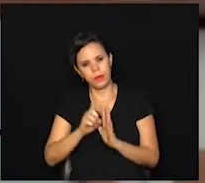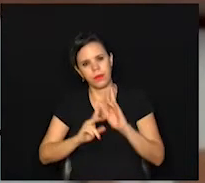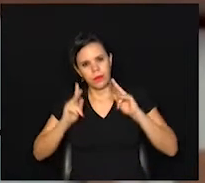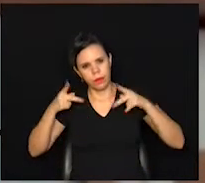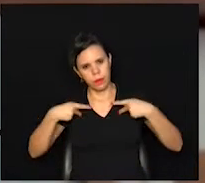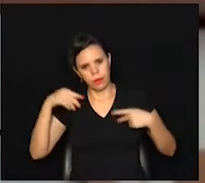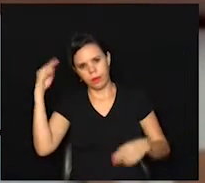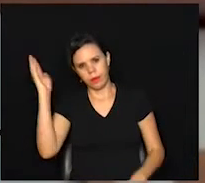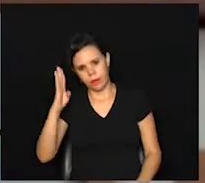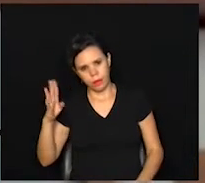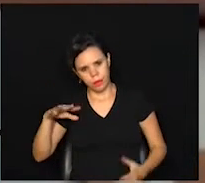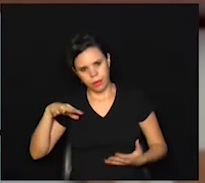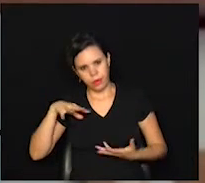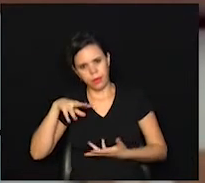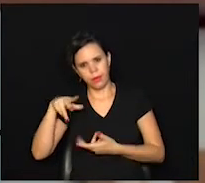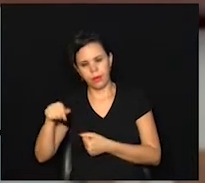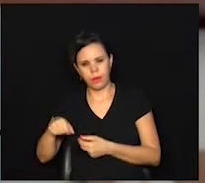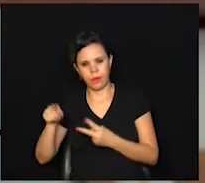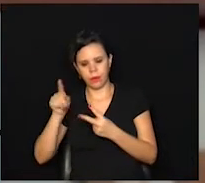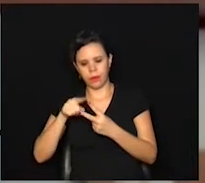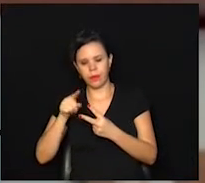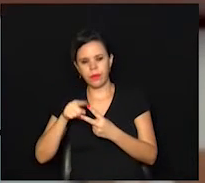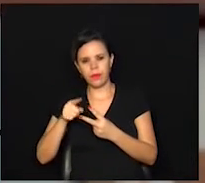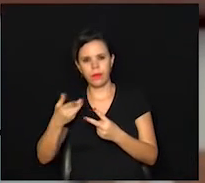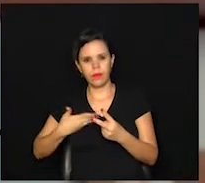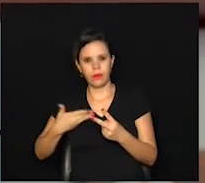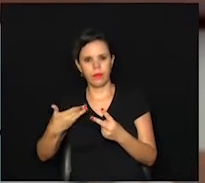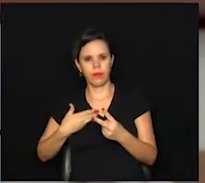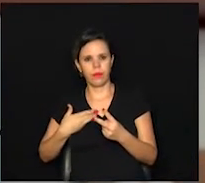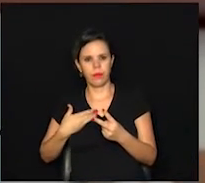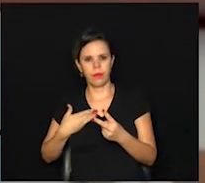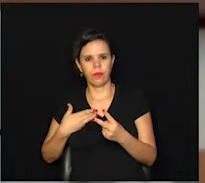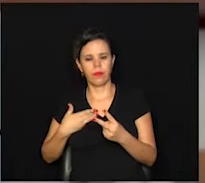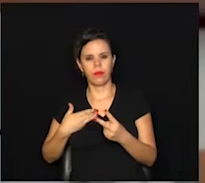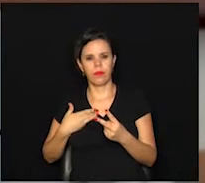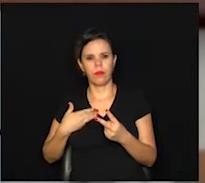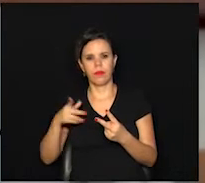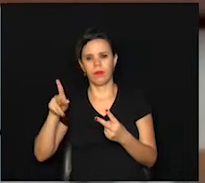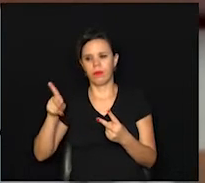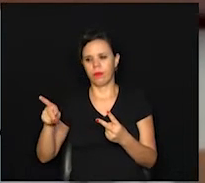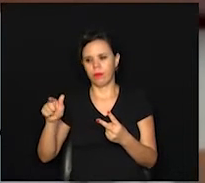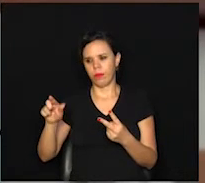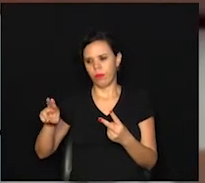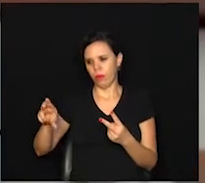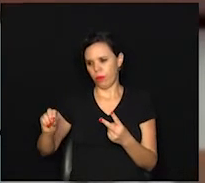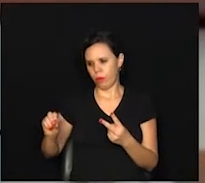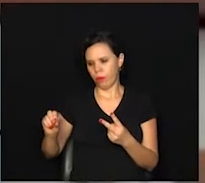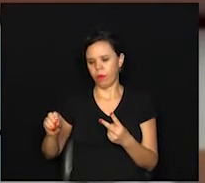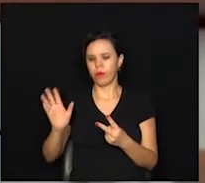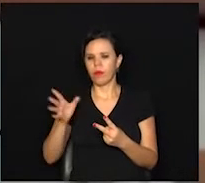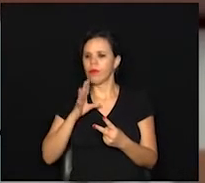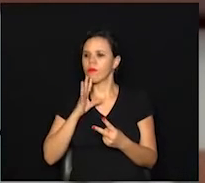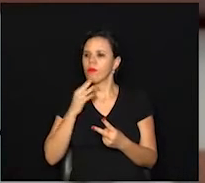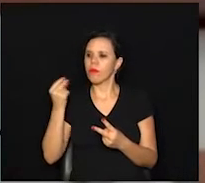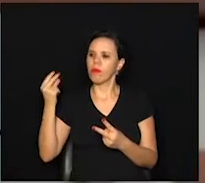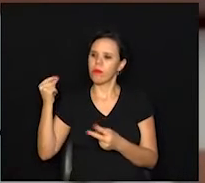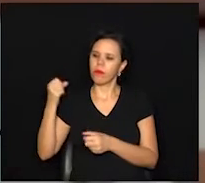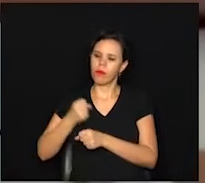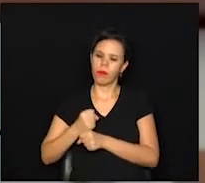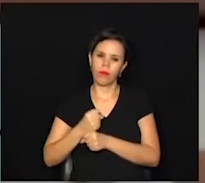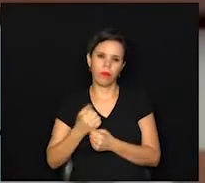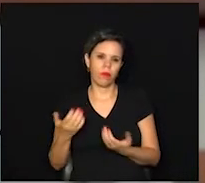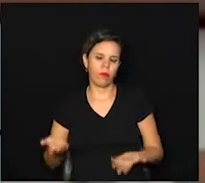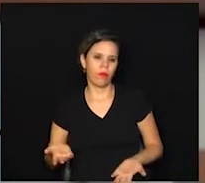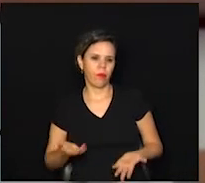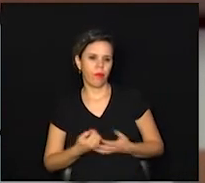no Brasil e no mundo, e o nosso querido Paulo Mariante, que eu já conheço há muitos anos, né,